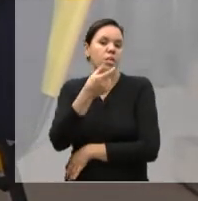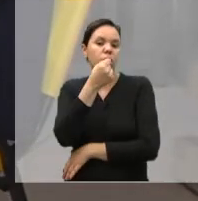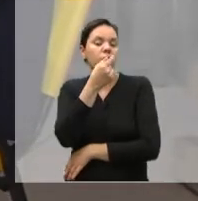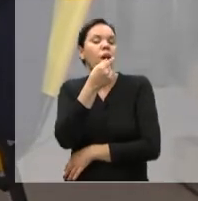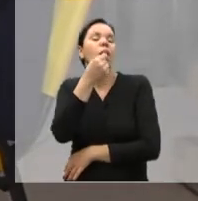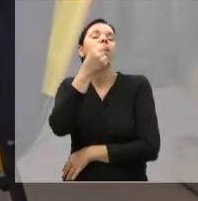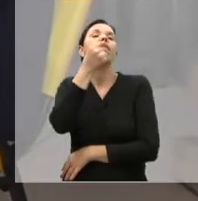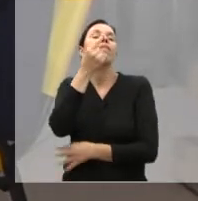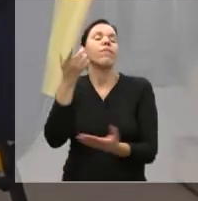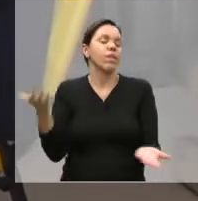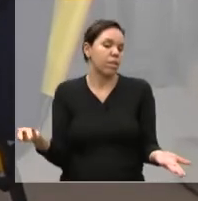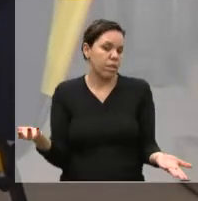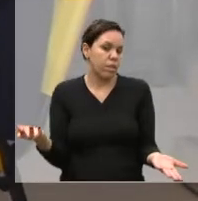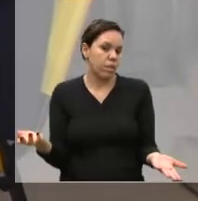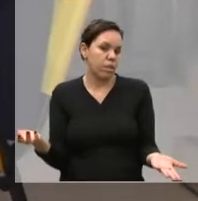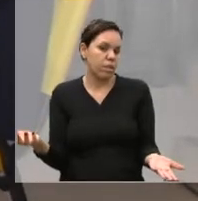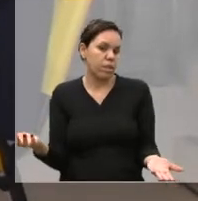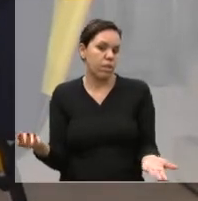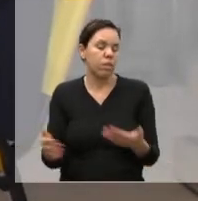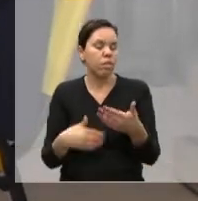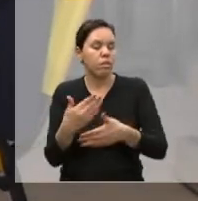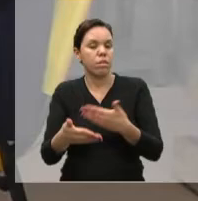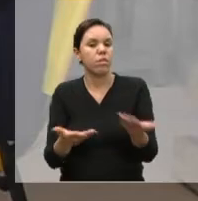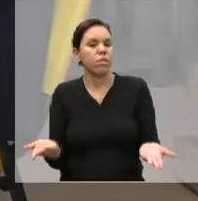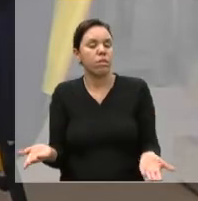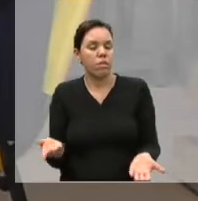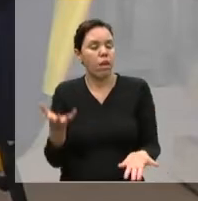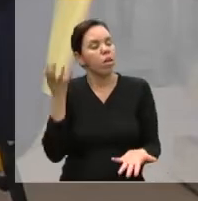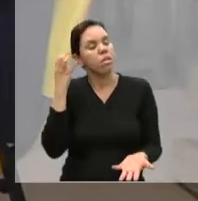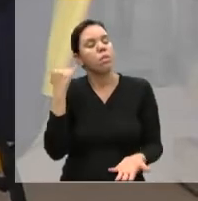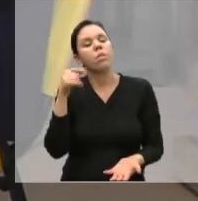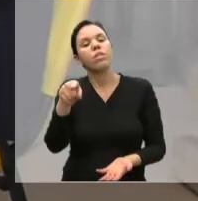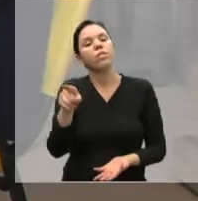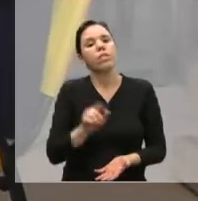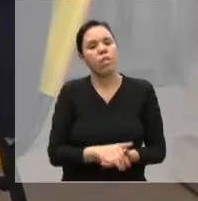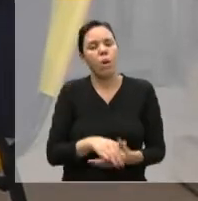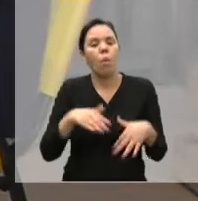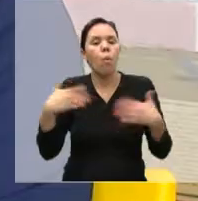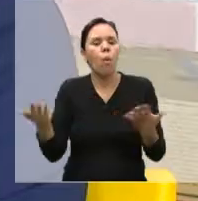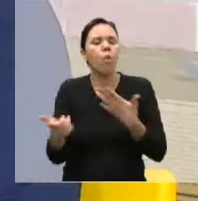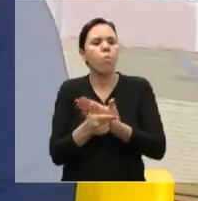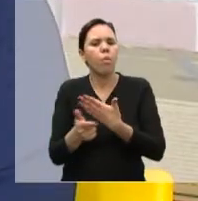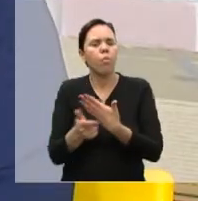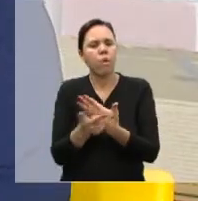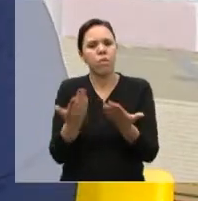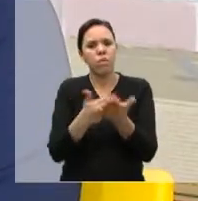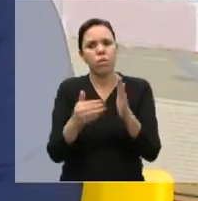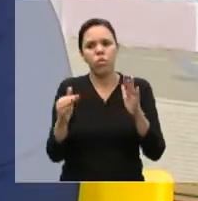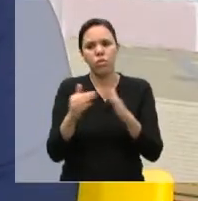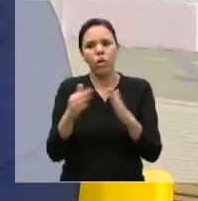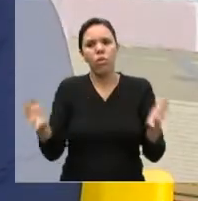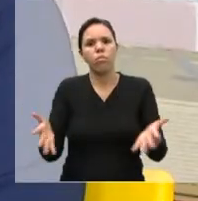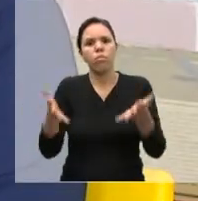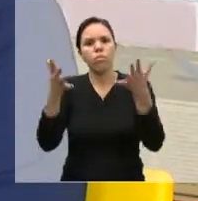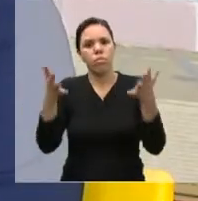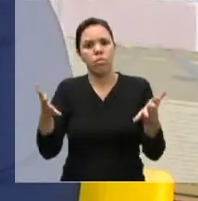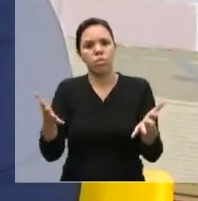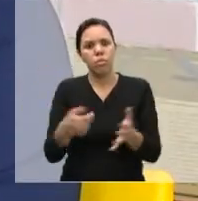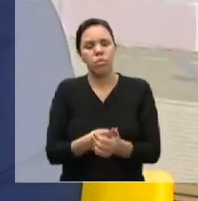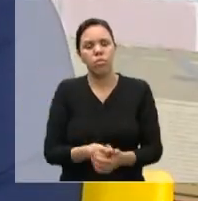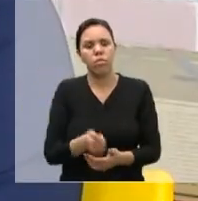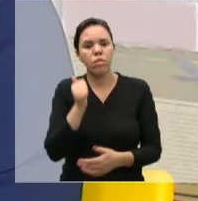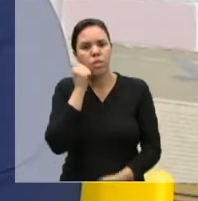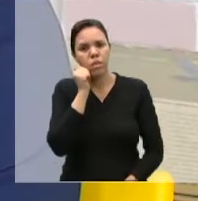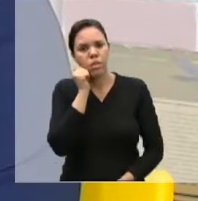Anne falou de estimular esse olhar para a ciência. Qual que é o papel da escola nessa questão? A escola, eu posso falar aqui pela nossa escola,